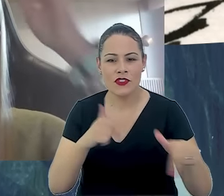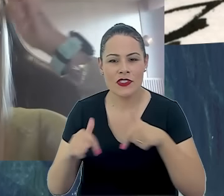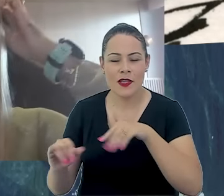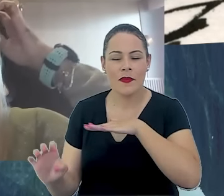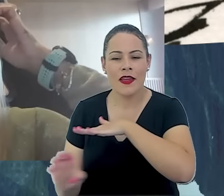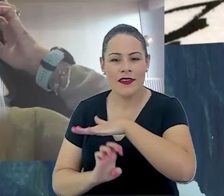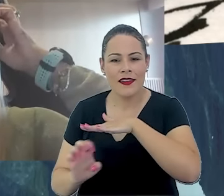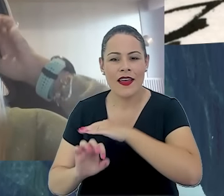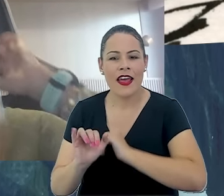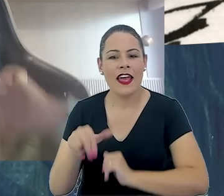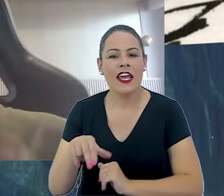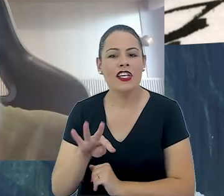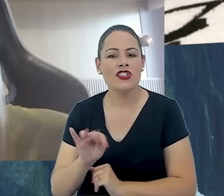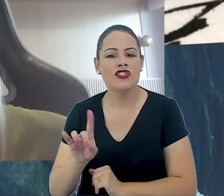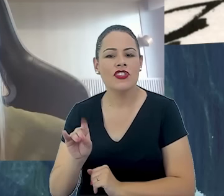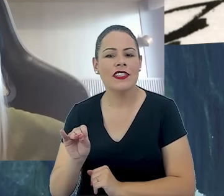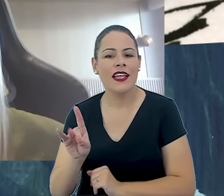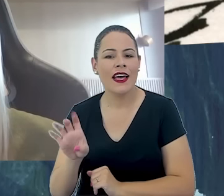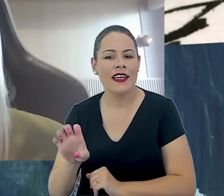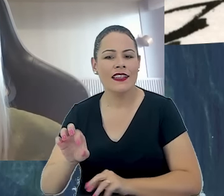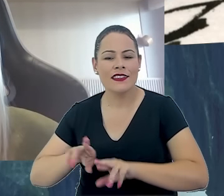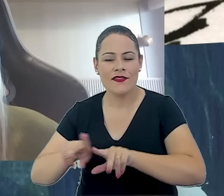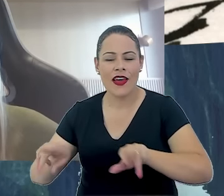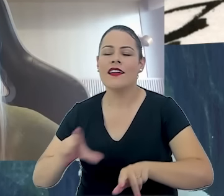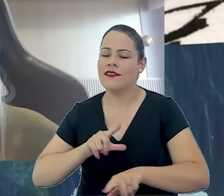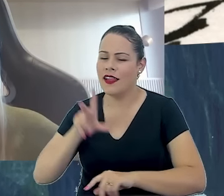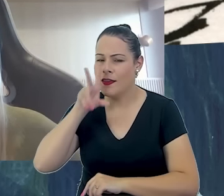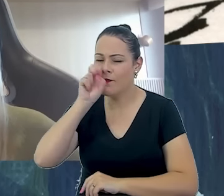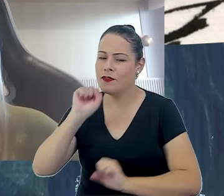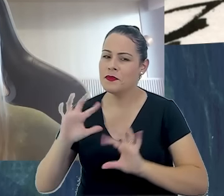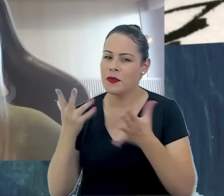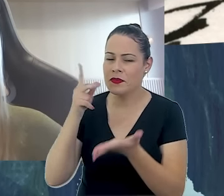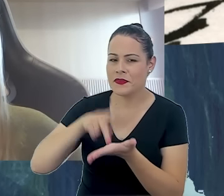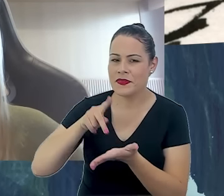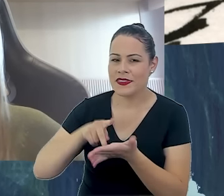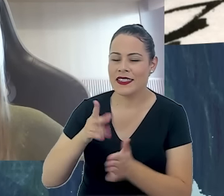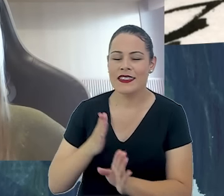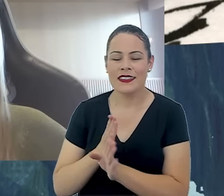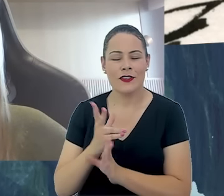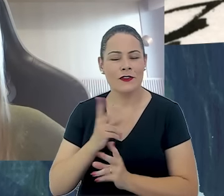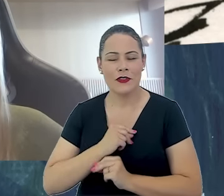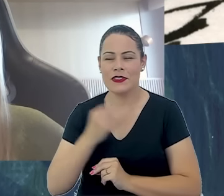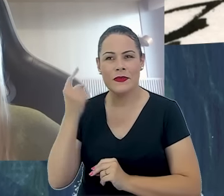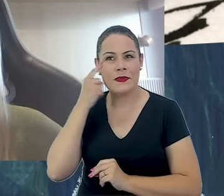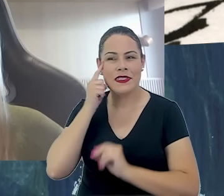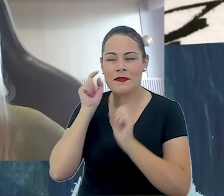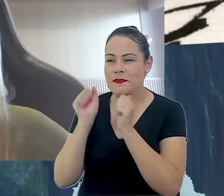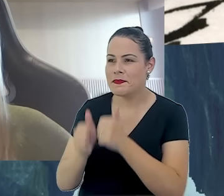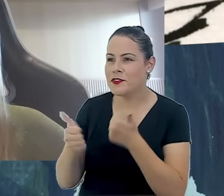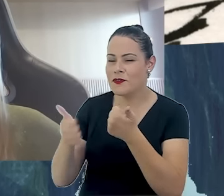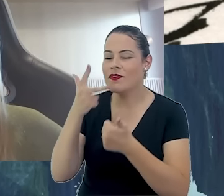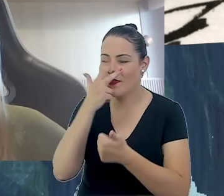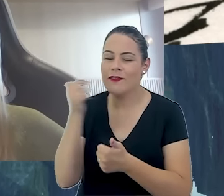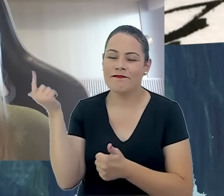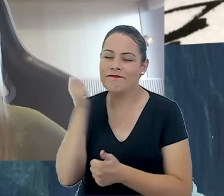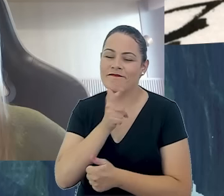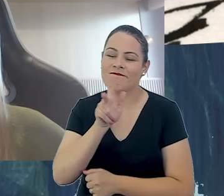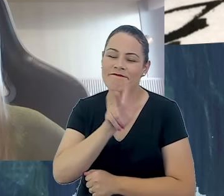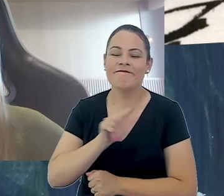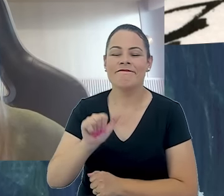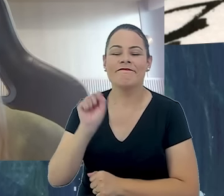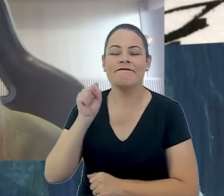e entidades e stakeholders para isso acontecer. E eu sou bem otimista que vamos chegar